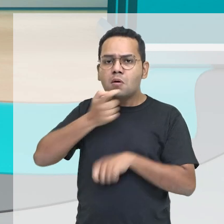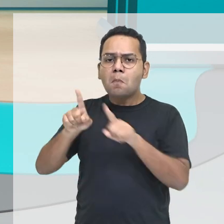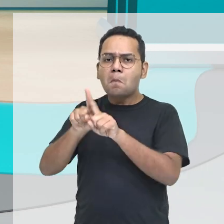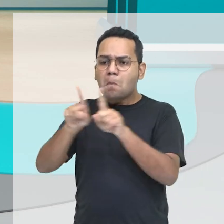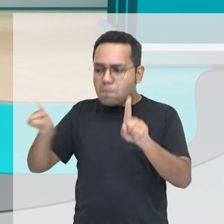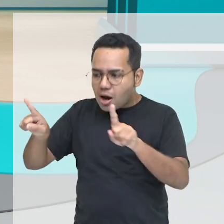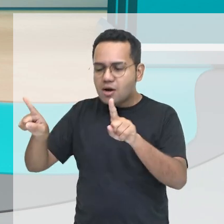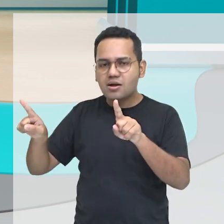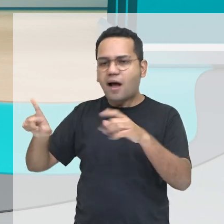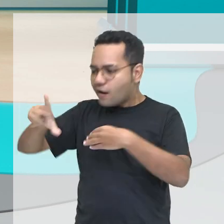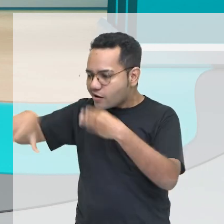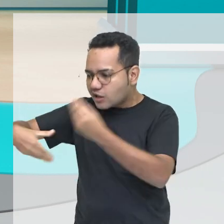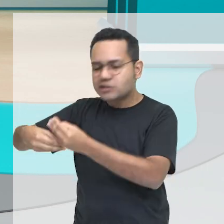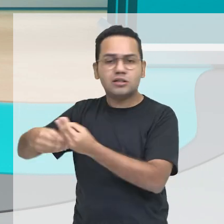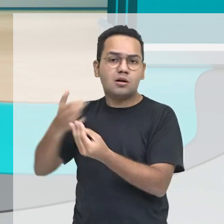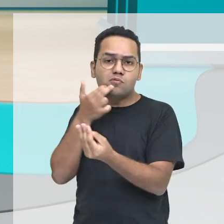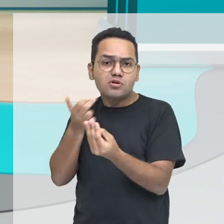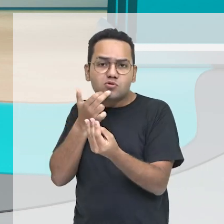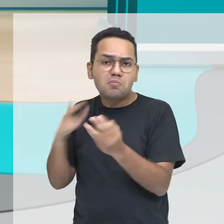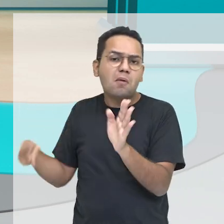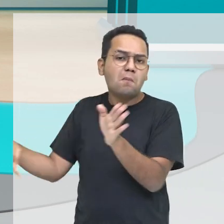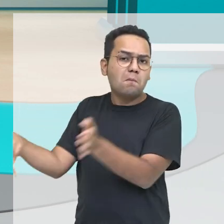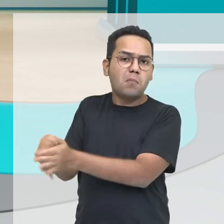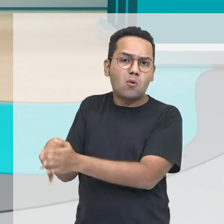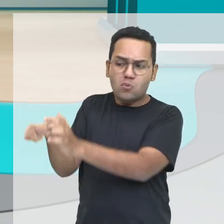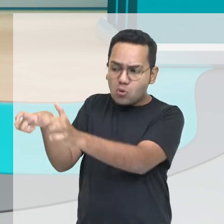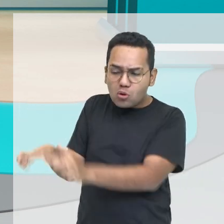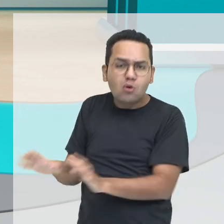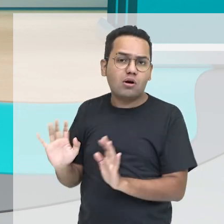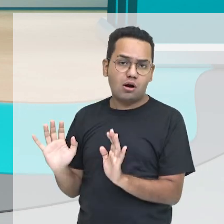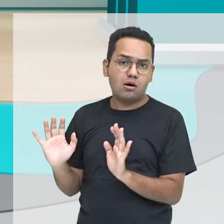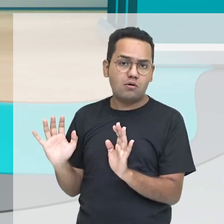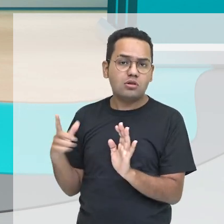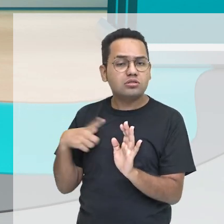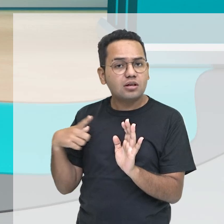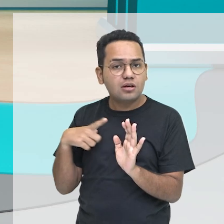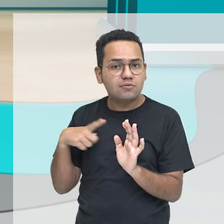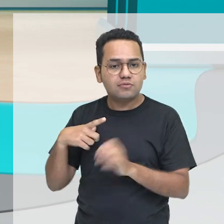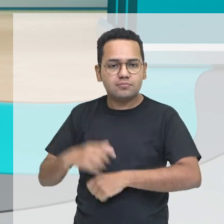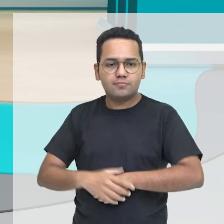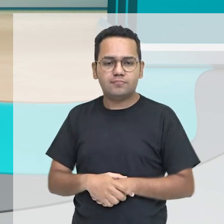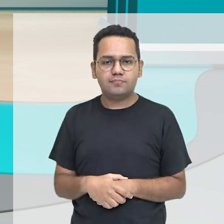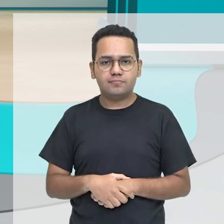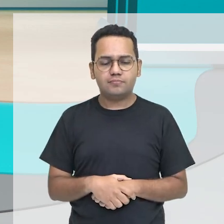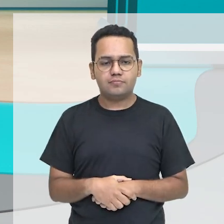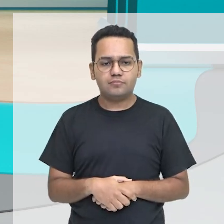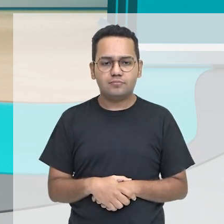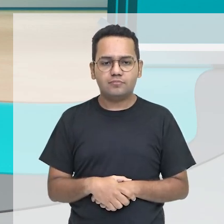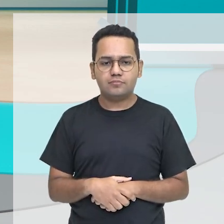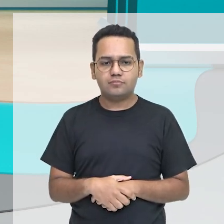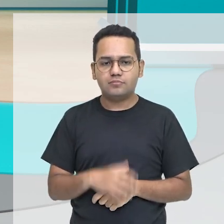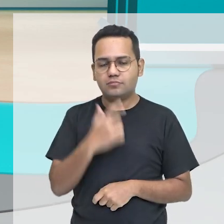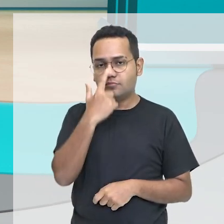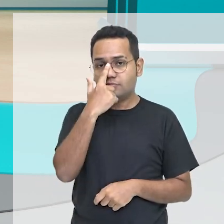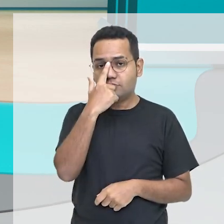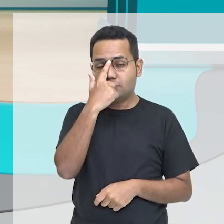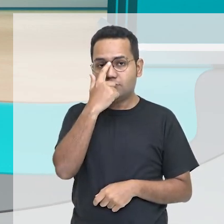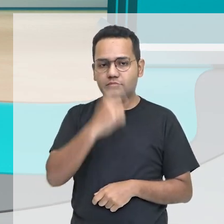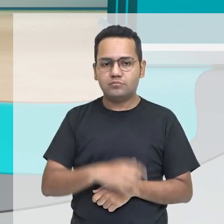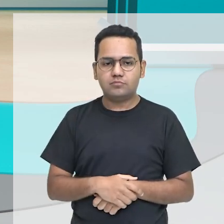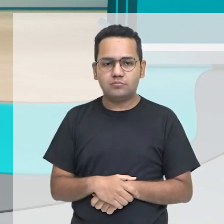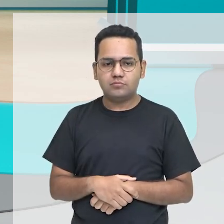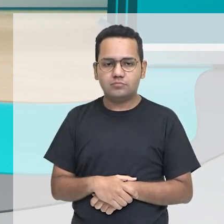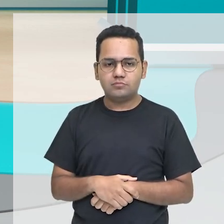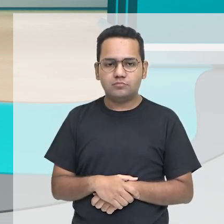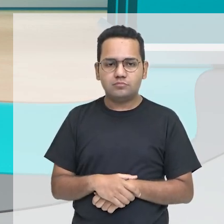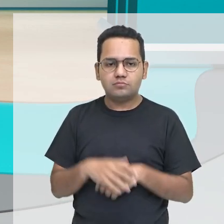algumas localidades que a sua língua nativa elas foram preservadas e, entre eles, eles conseguem se comunicar na sua